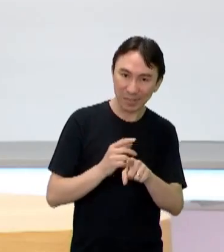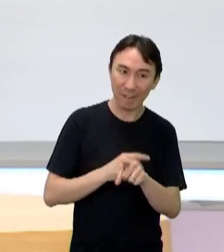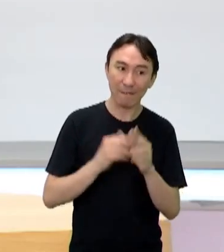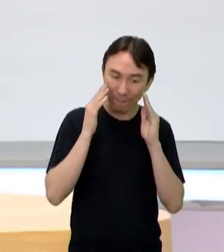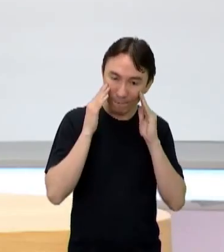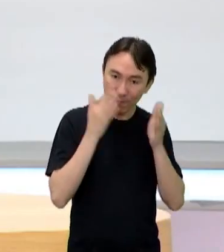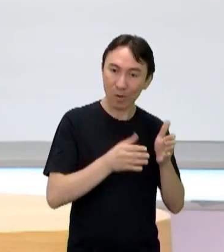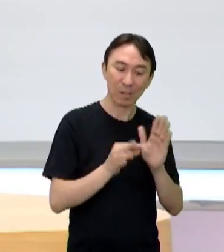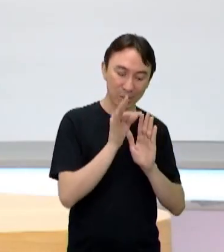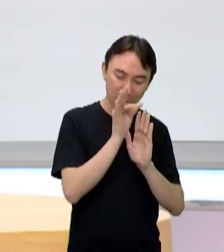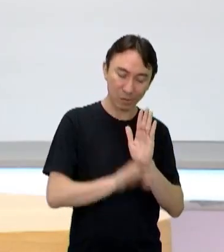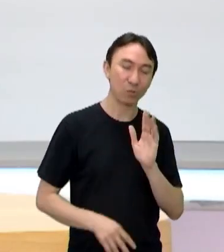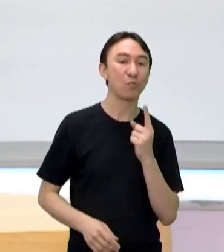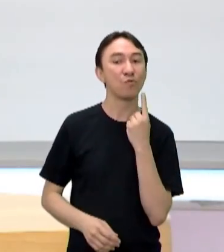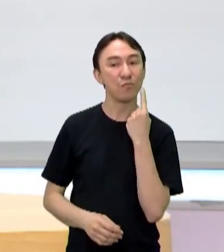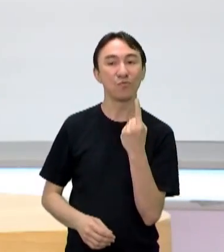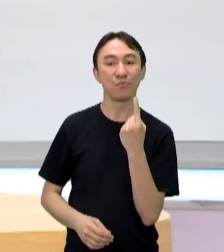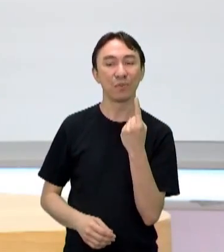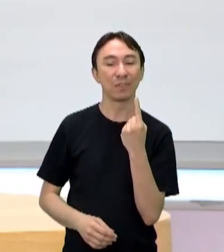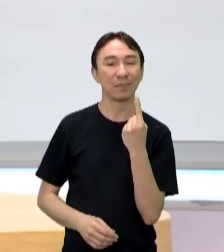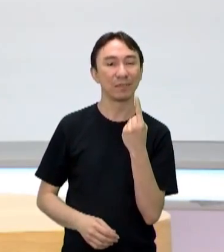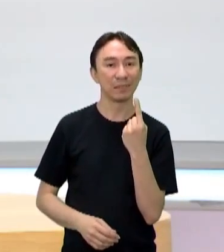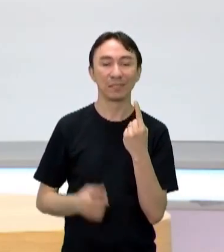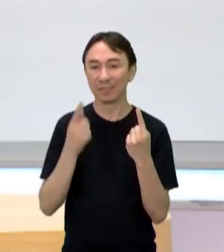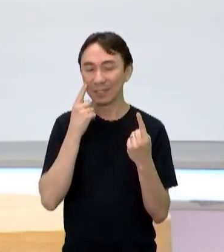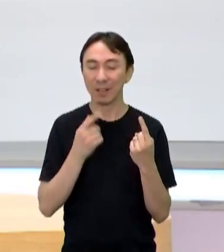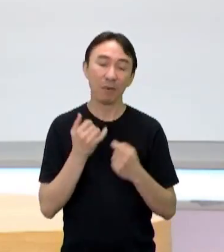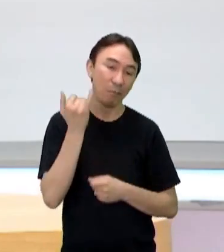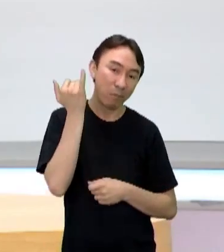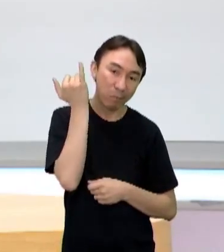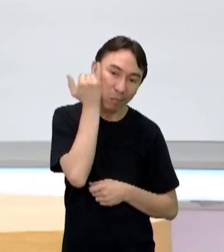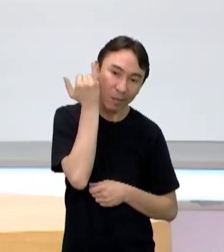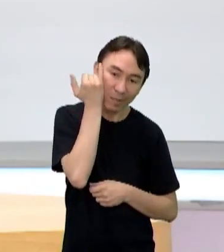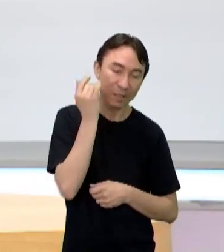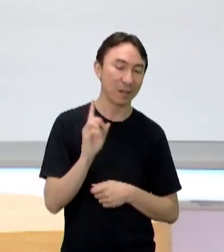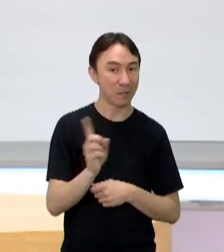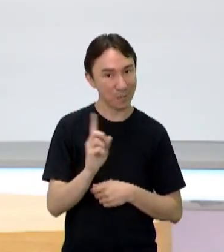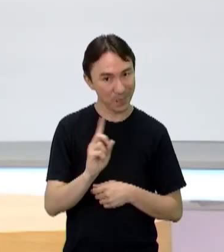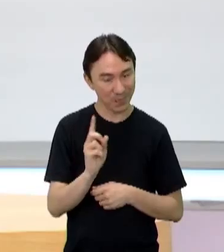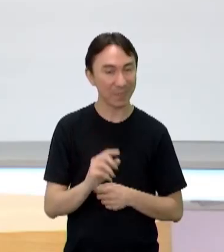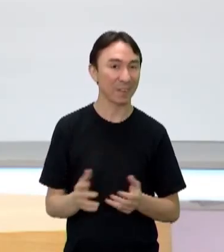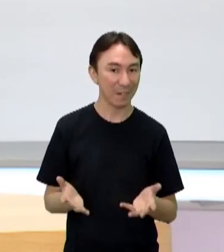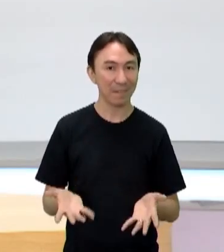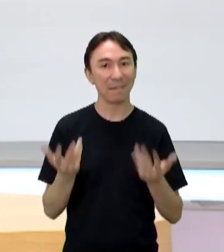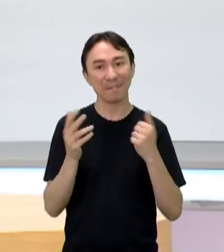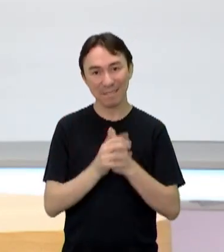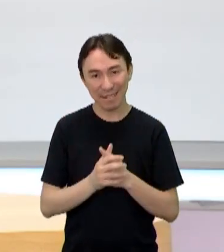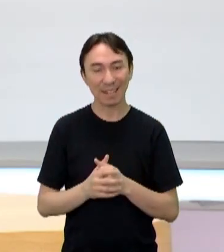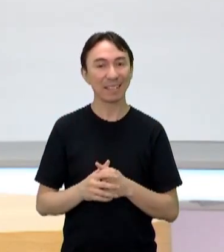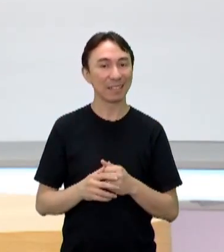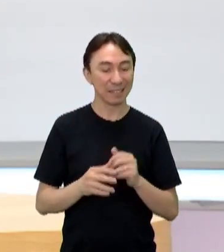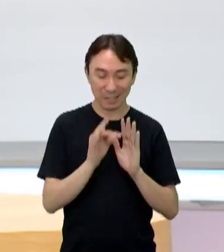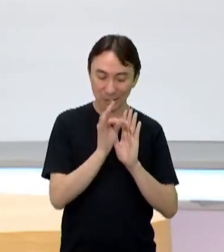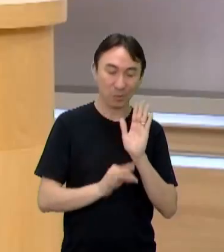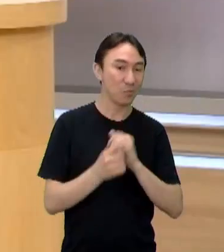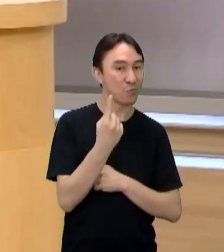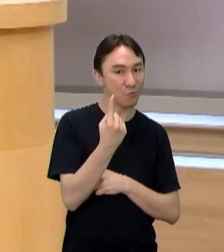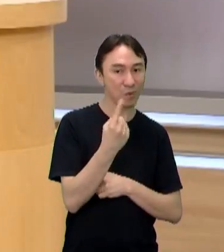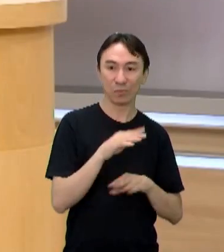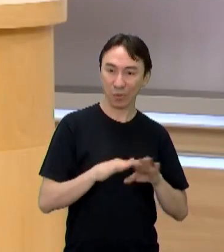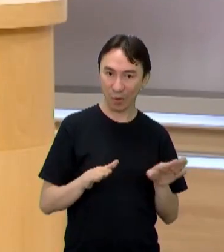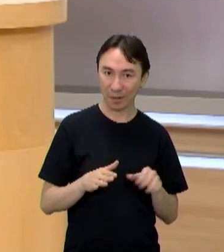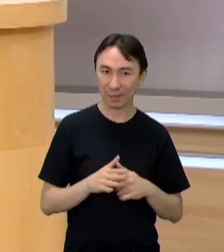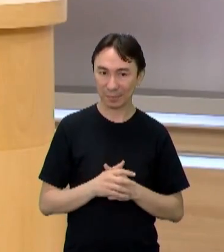certo? Então, aí menos preguiça ainda. Certo? Sim. Que agora é só o texto só 1. agora. Vamos lá. Vamos